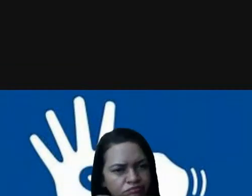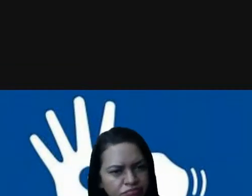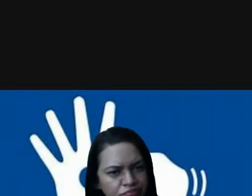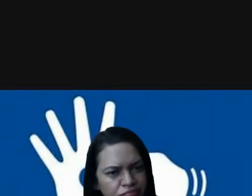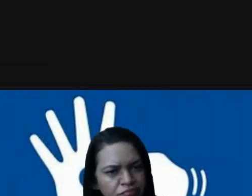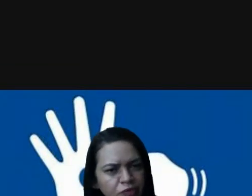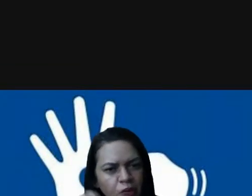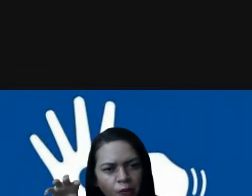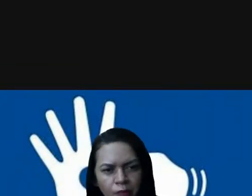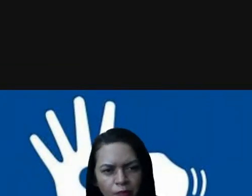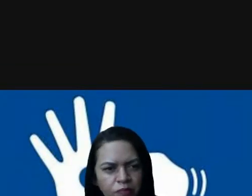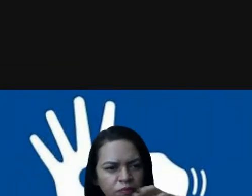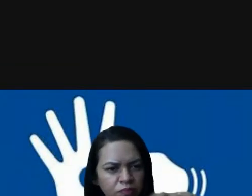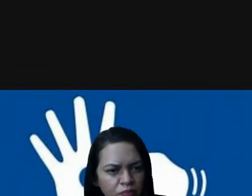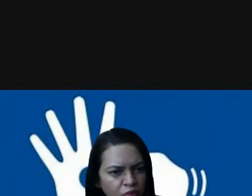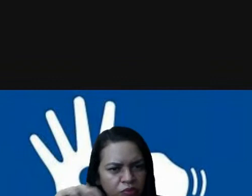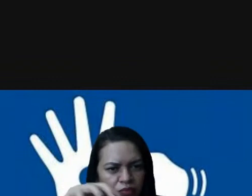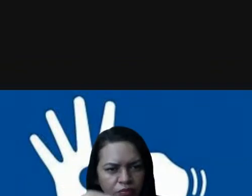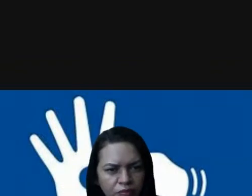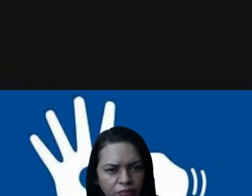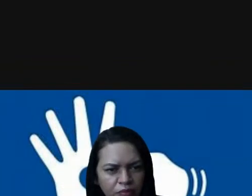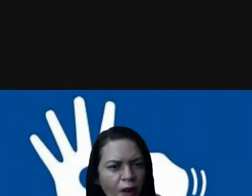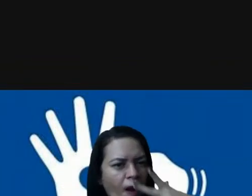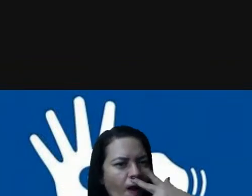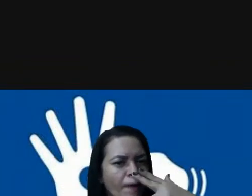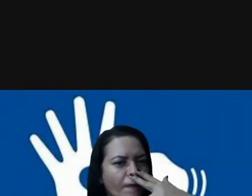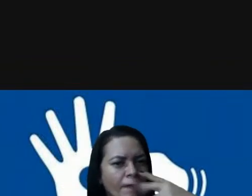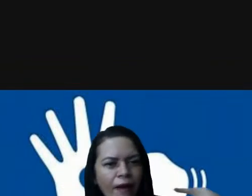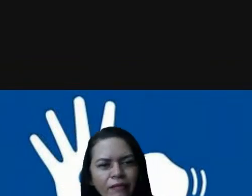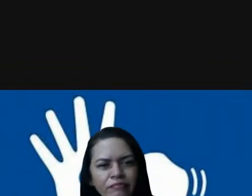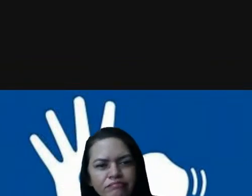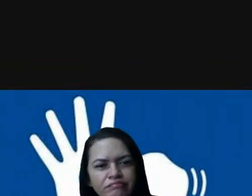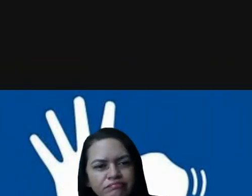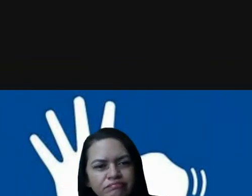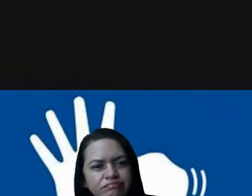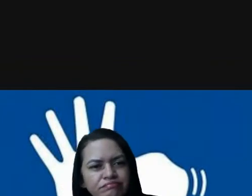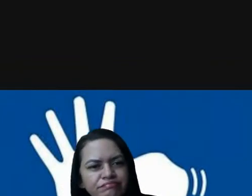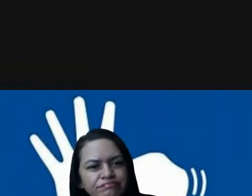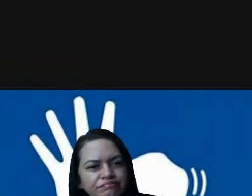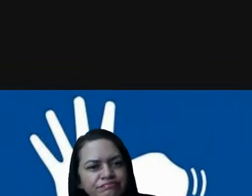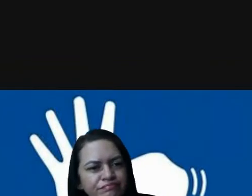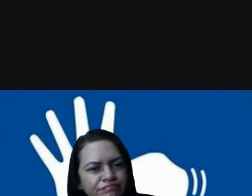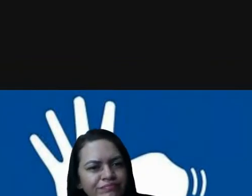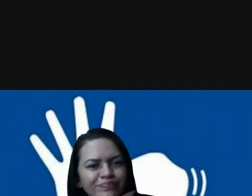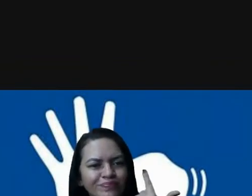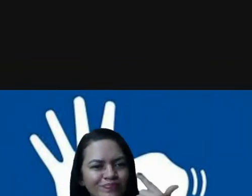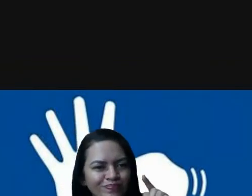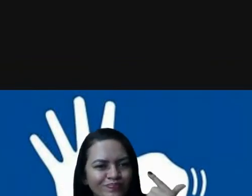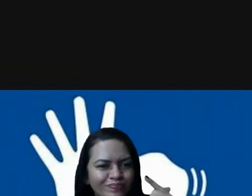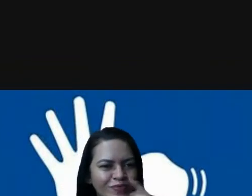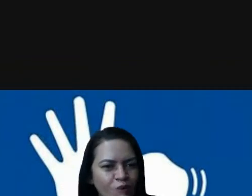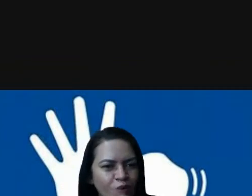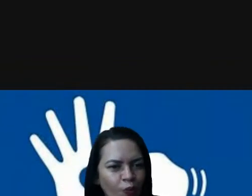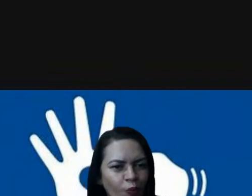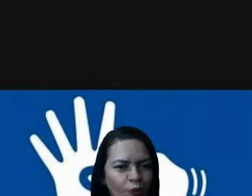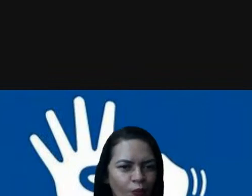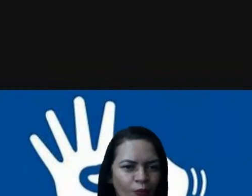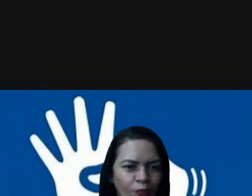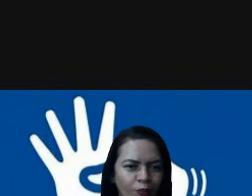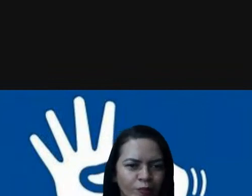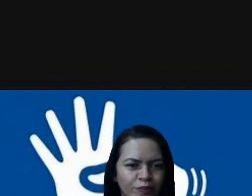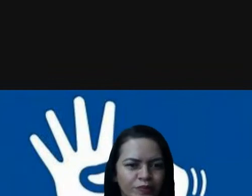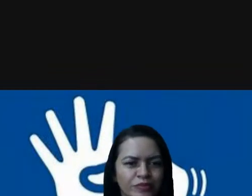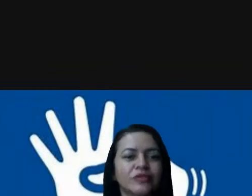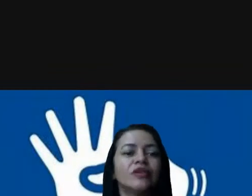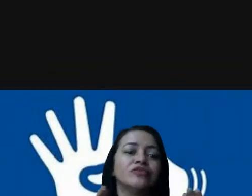há uma comunicação entre. A gente até tenta fazer essa comunicação entre todos os segmentos de